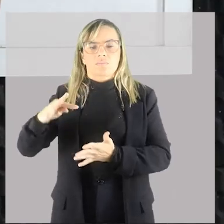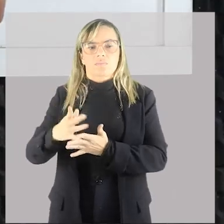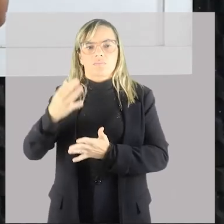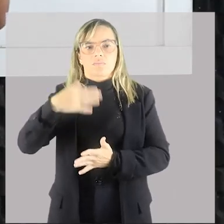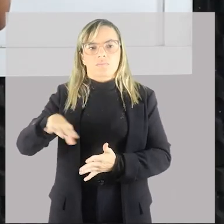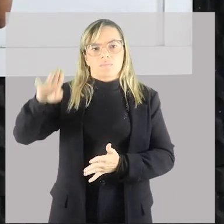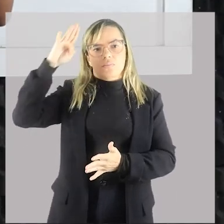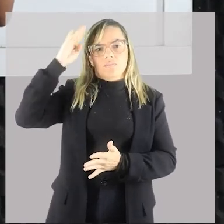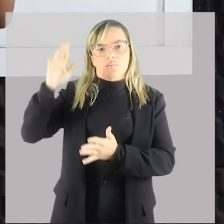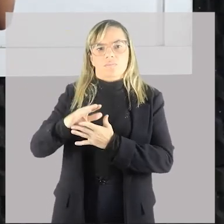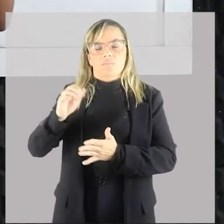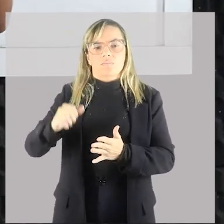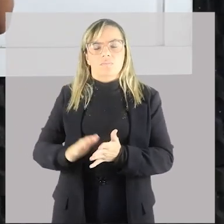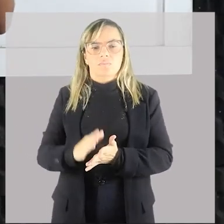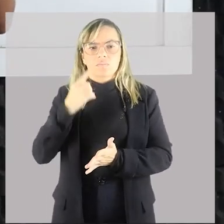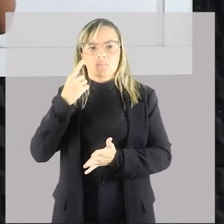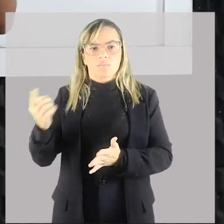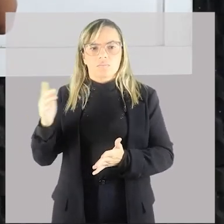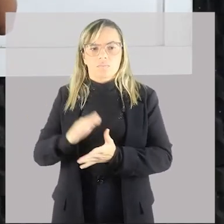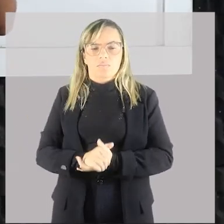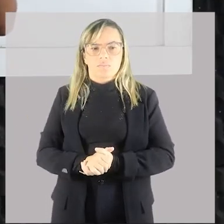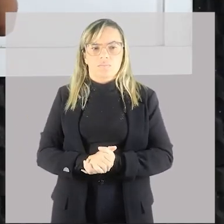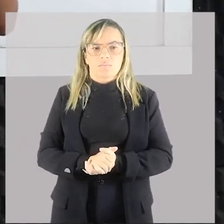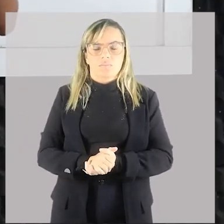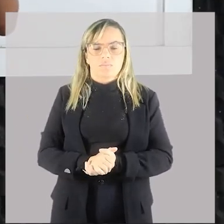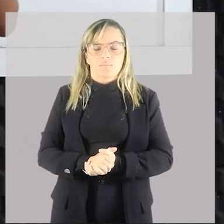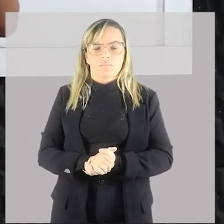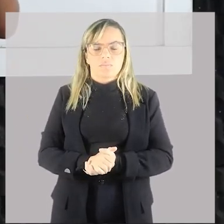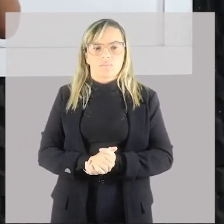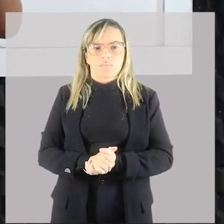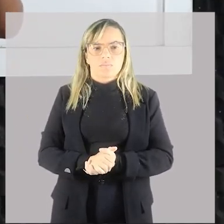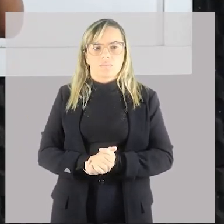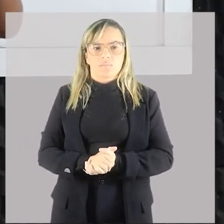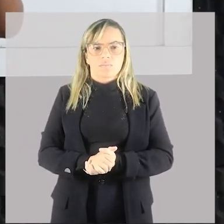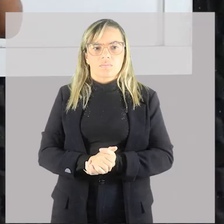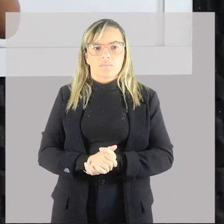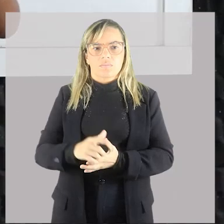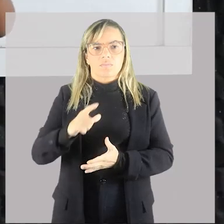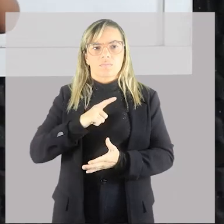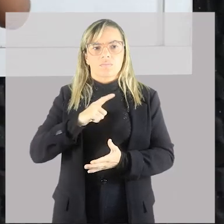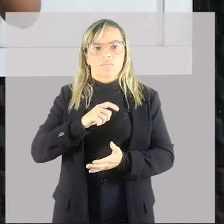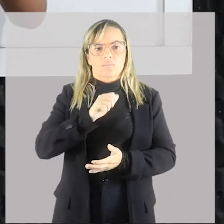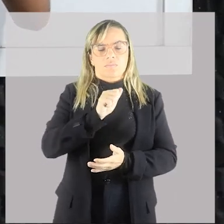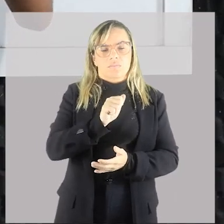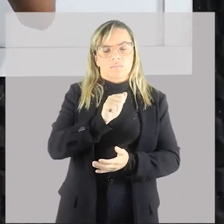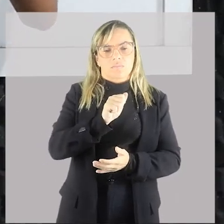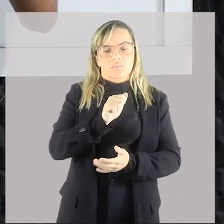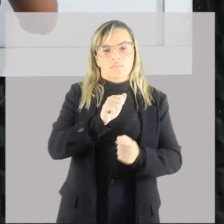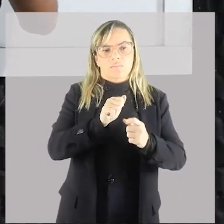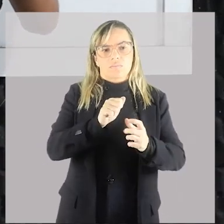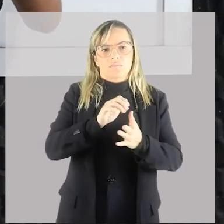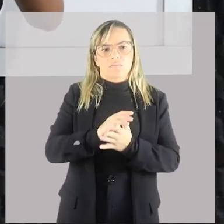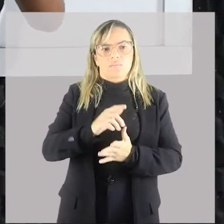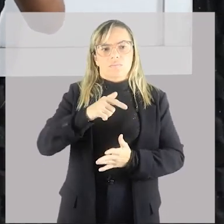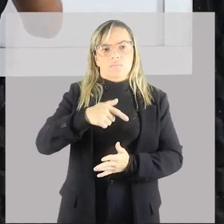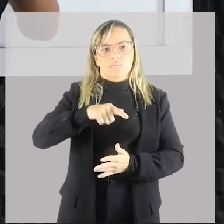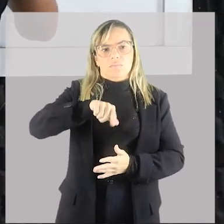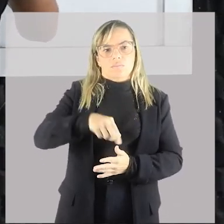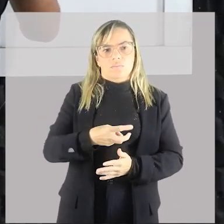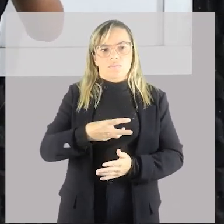arranjo de 7 tomado 3 a 3. Isso aqui vai ser igual ao 7